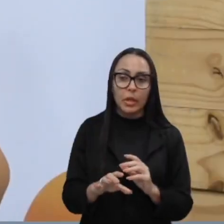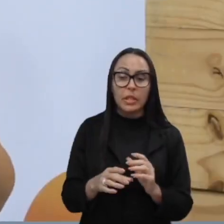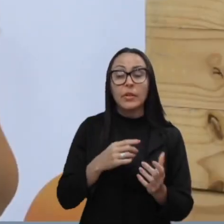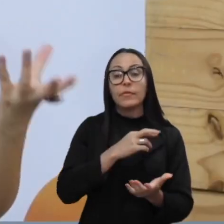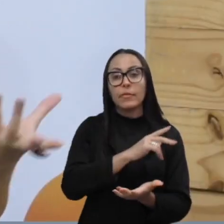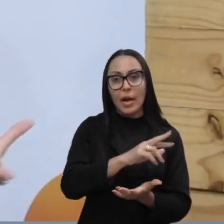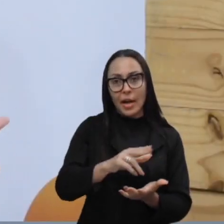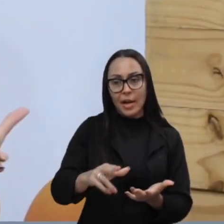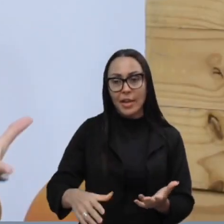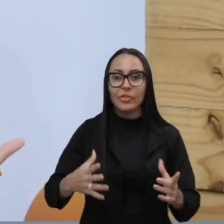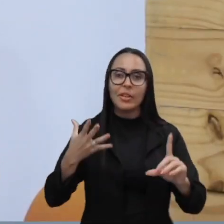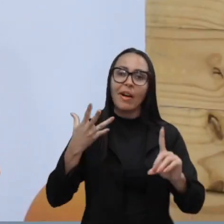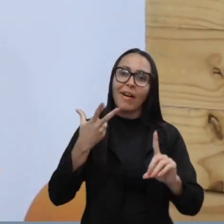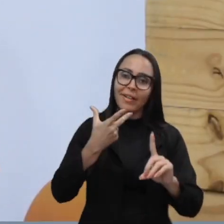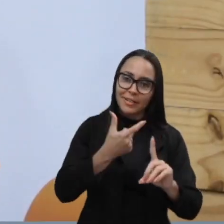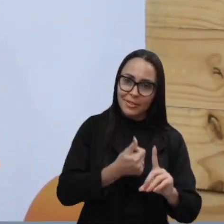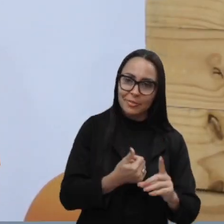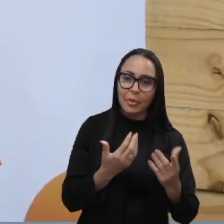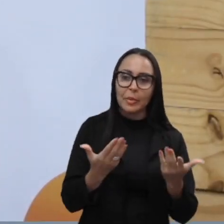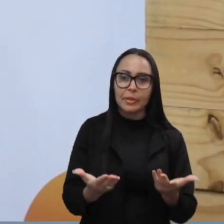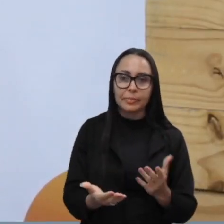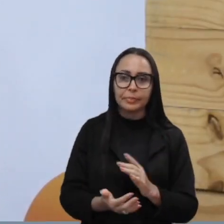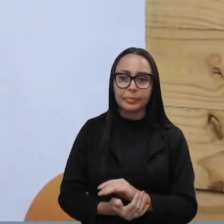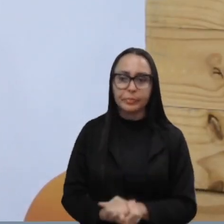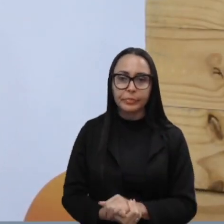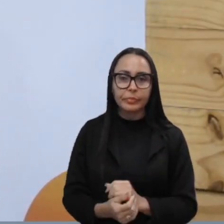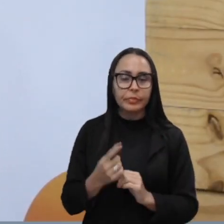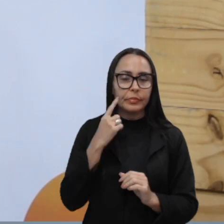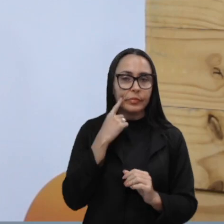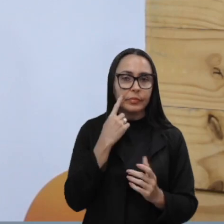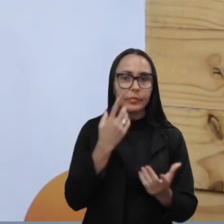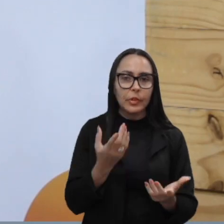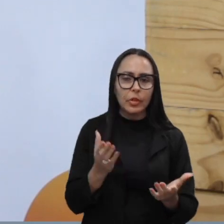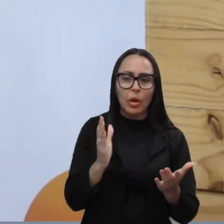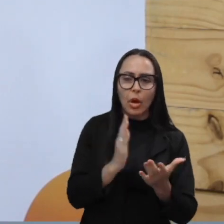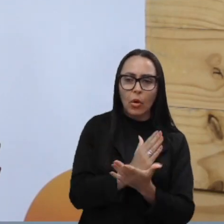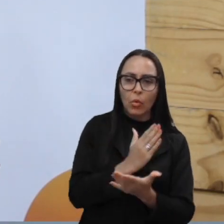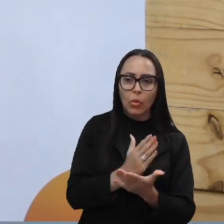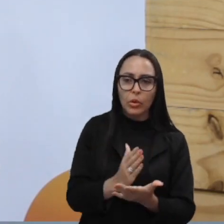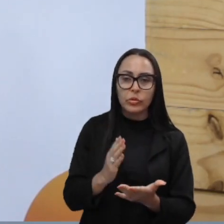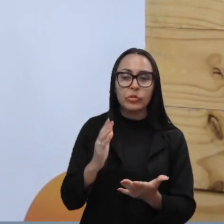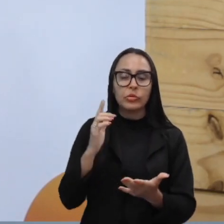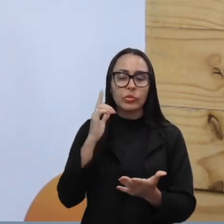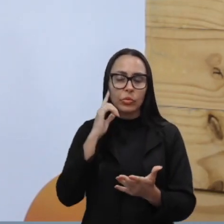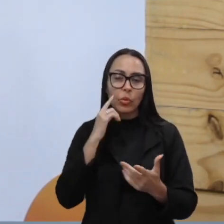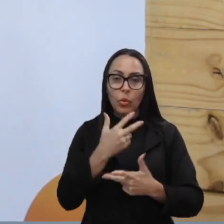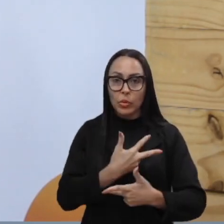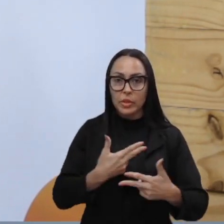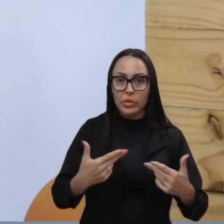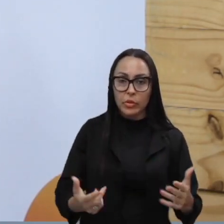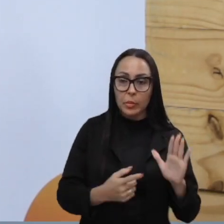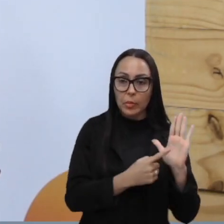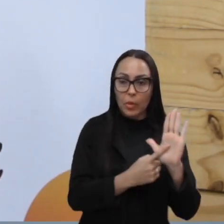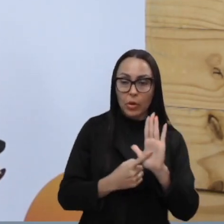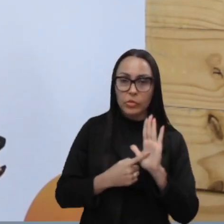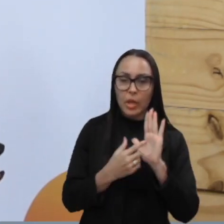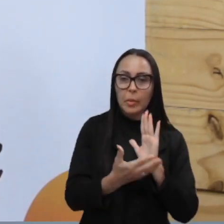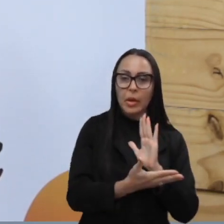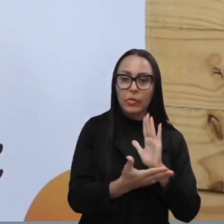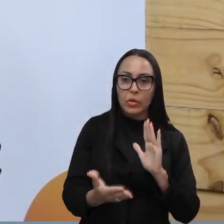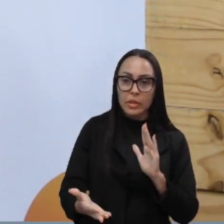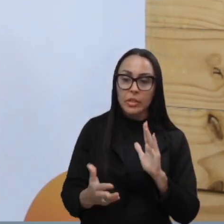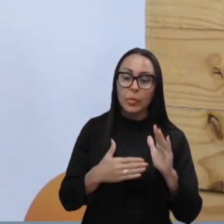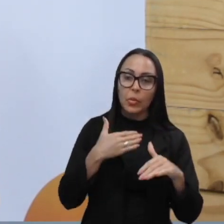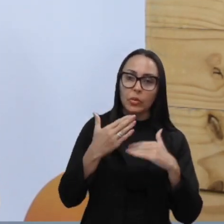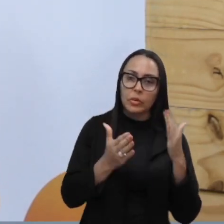várias artes daquele momento. E eu trouxe para vocês algumas mais coisas que o Art Nouveau produziu